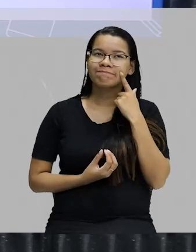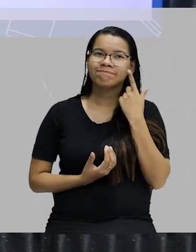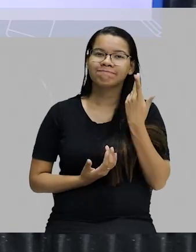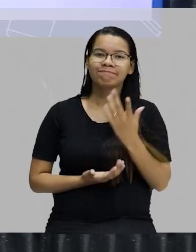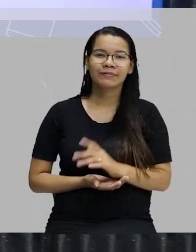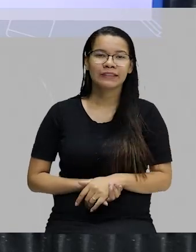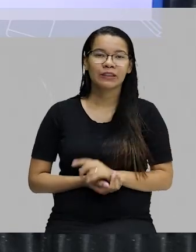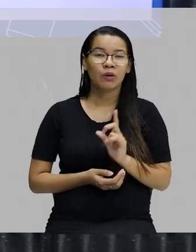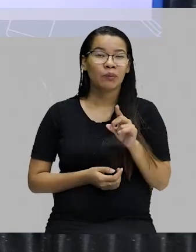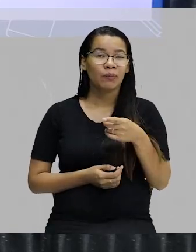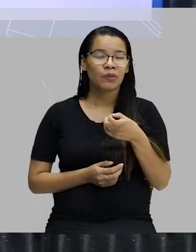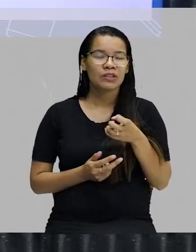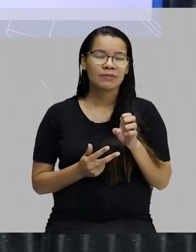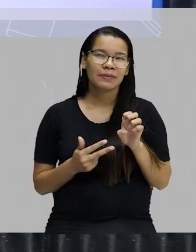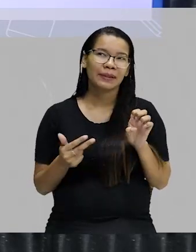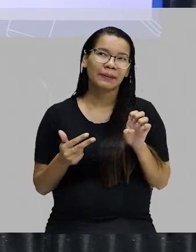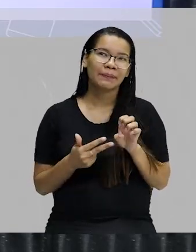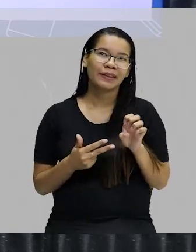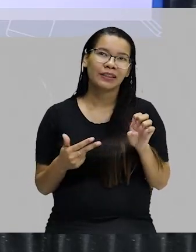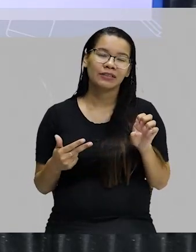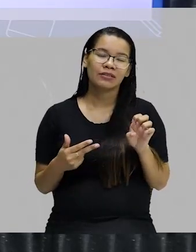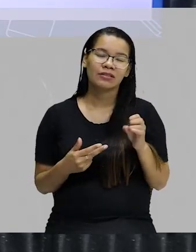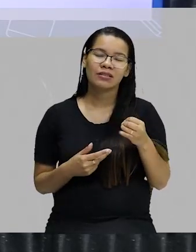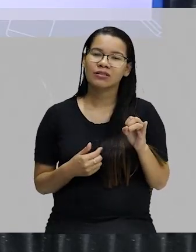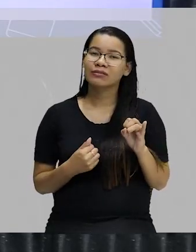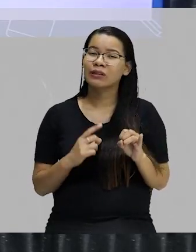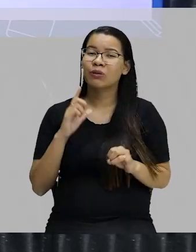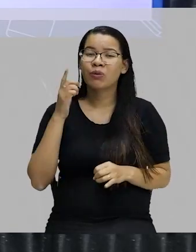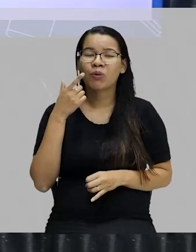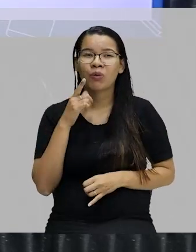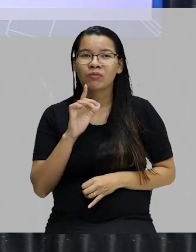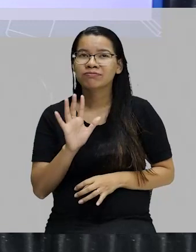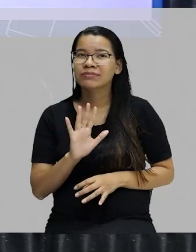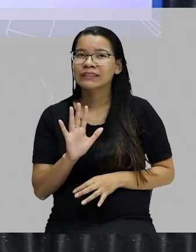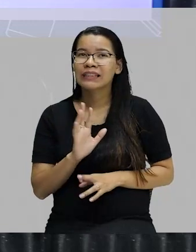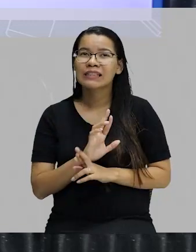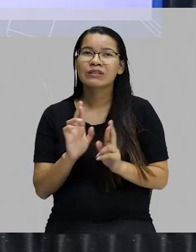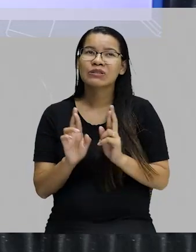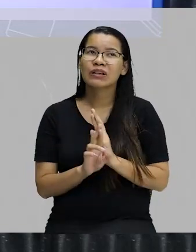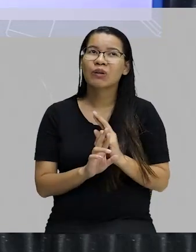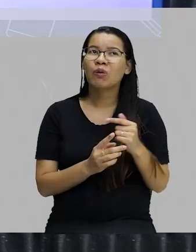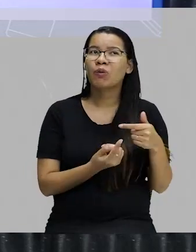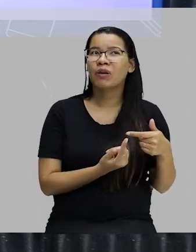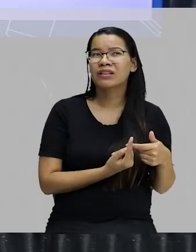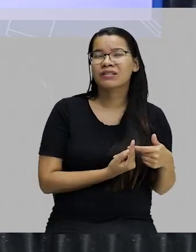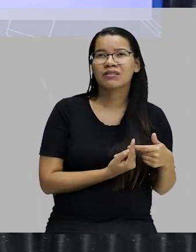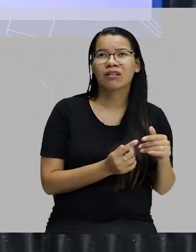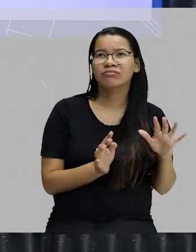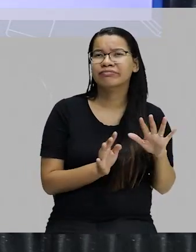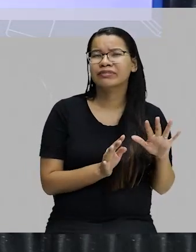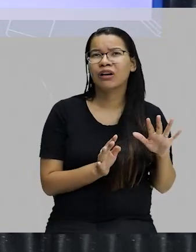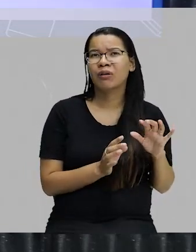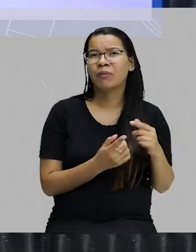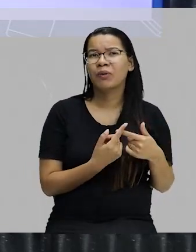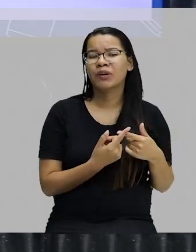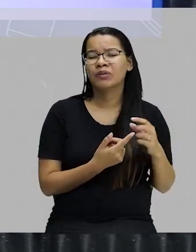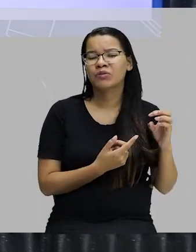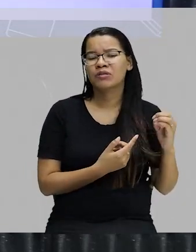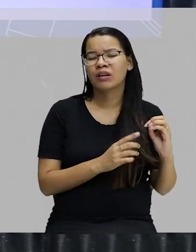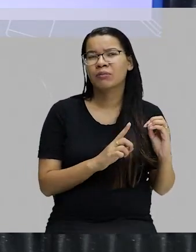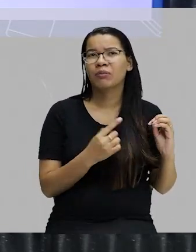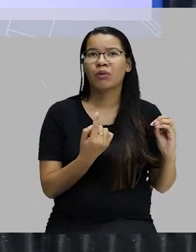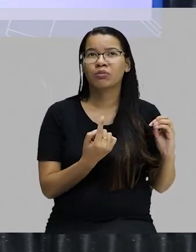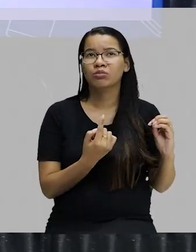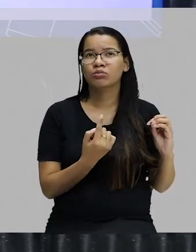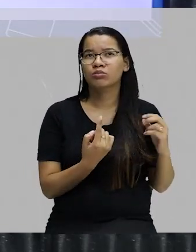esse próximo elemento, já que eu não consigo associar nem com a adição? Por quê? Porque do 0 para o 1 eu poderia pensar